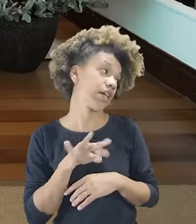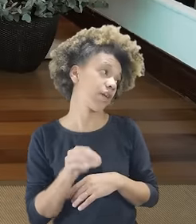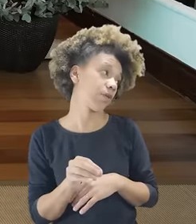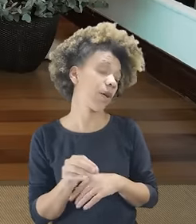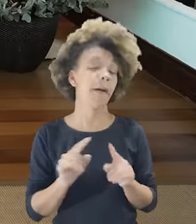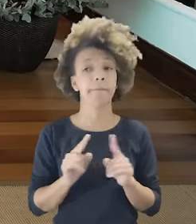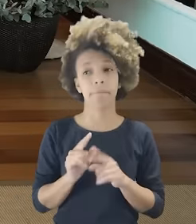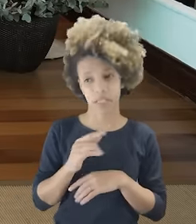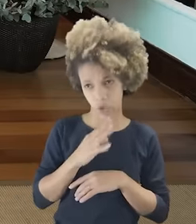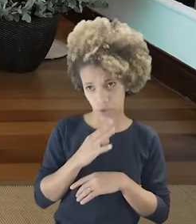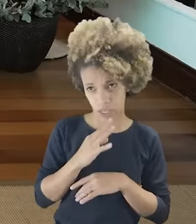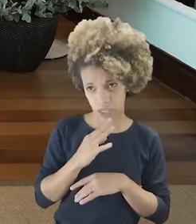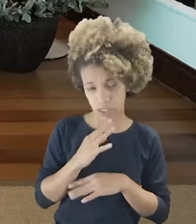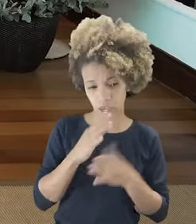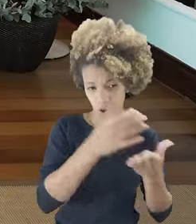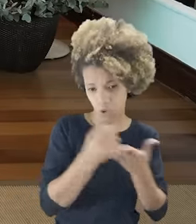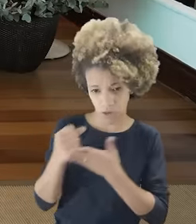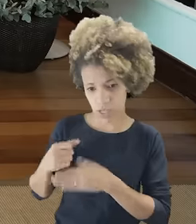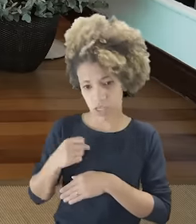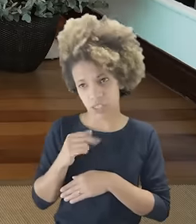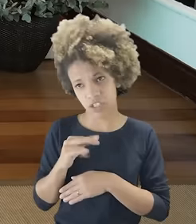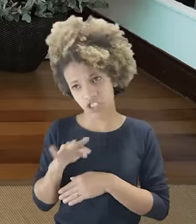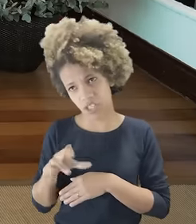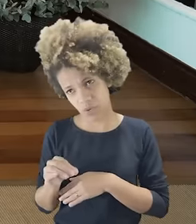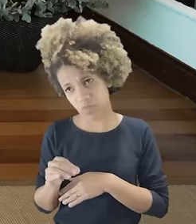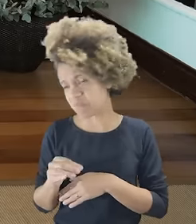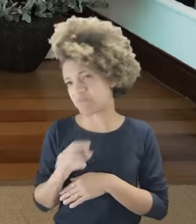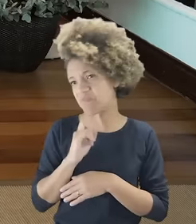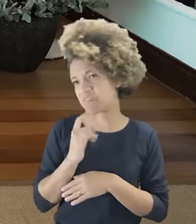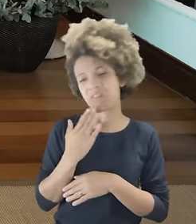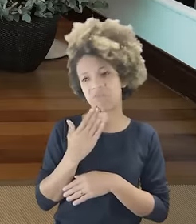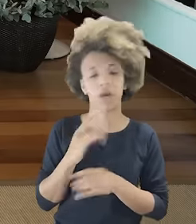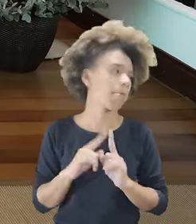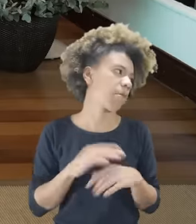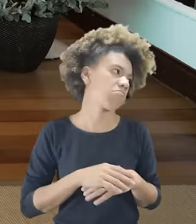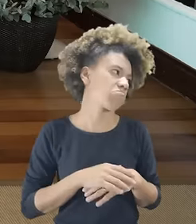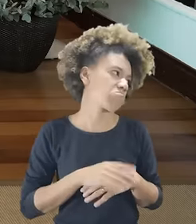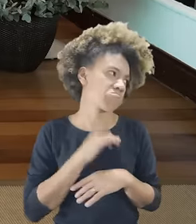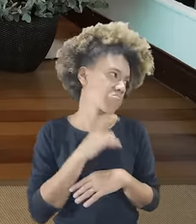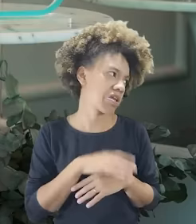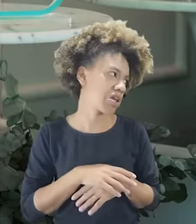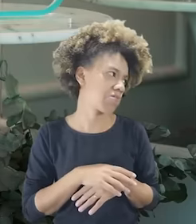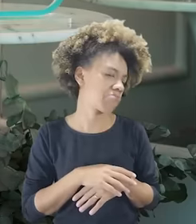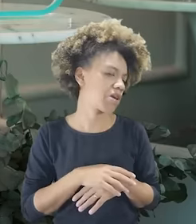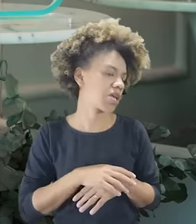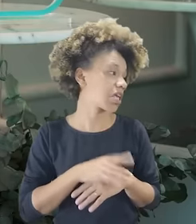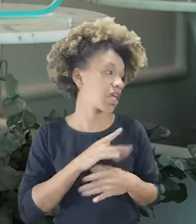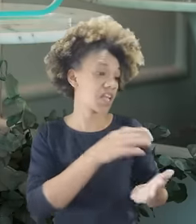mas tu conhece uma ONG que resgata Sagitário de rua ai ai que que